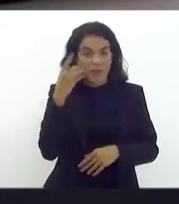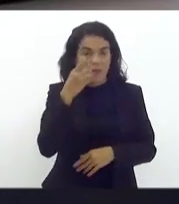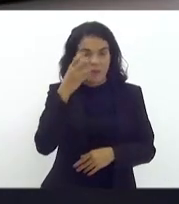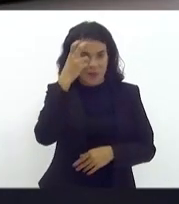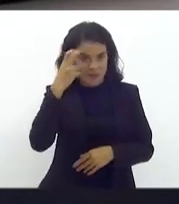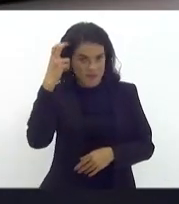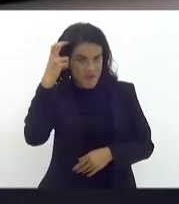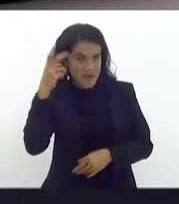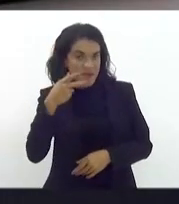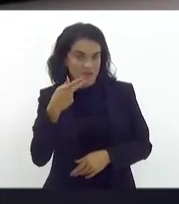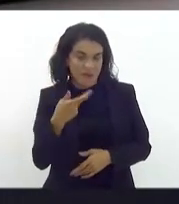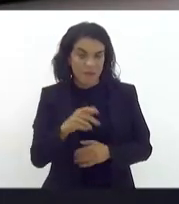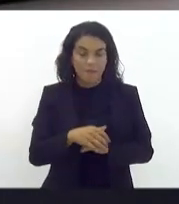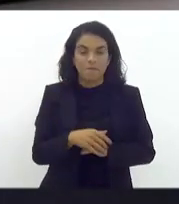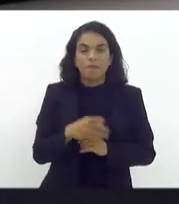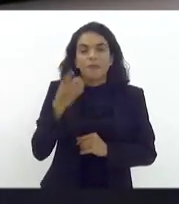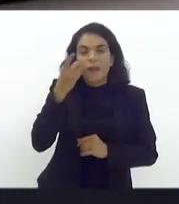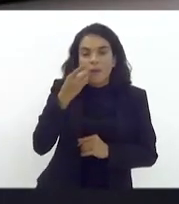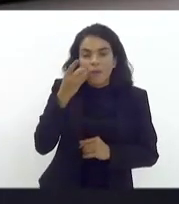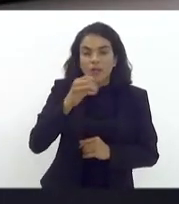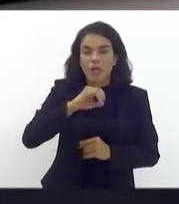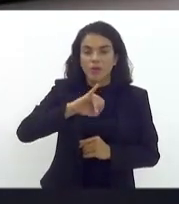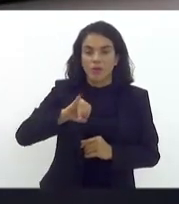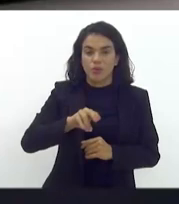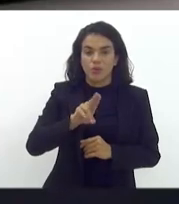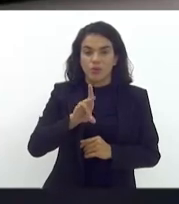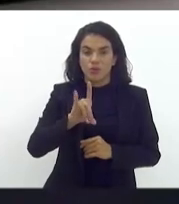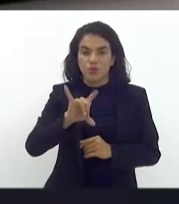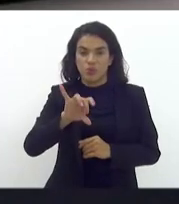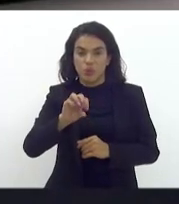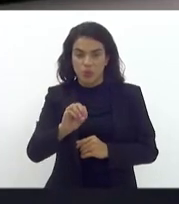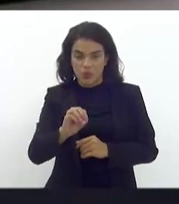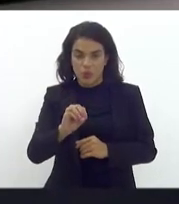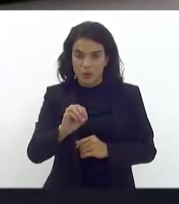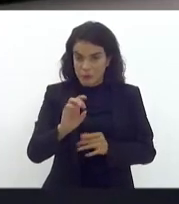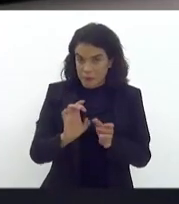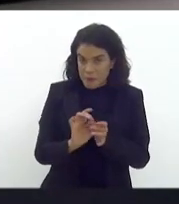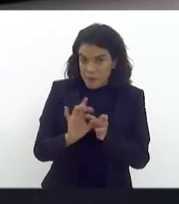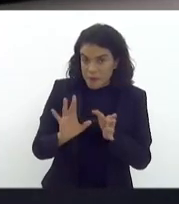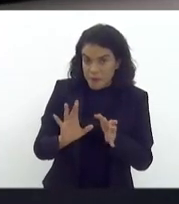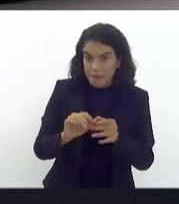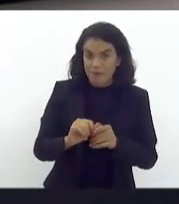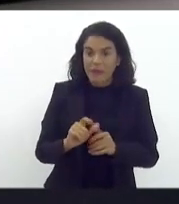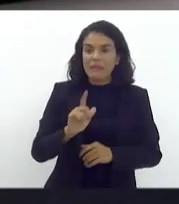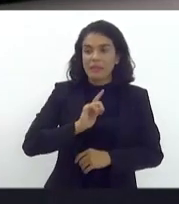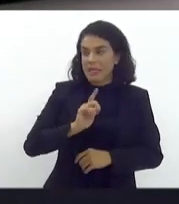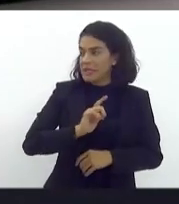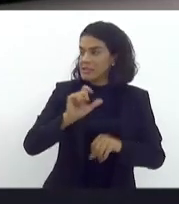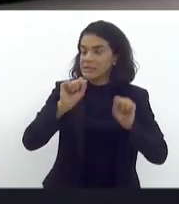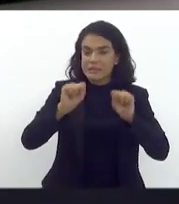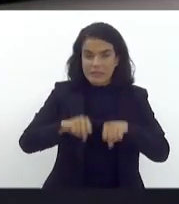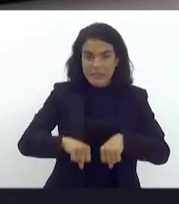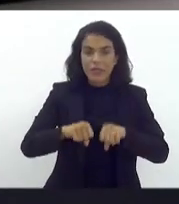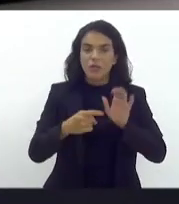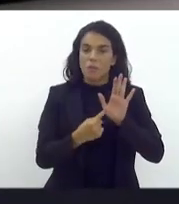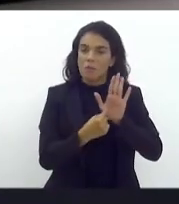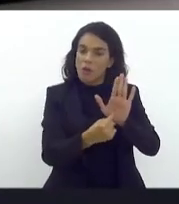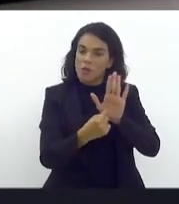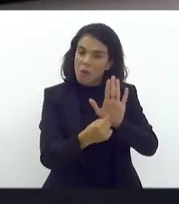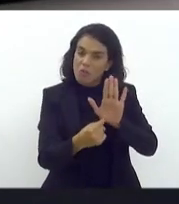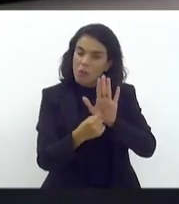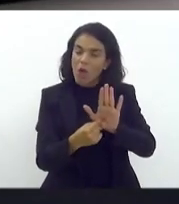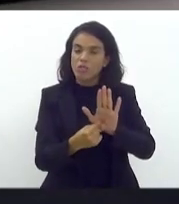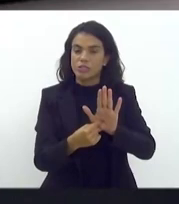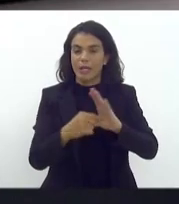então Deputado Júlio Rocha o senhor me permite existe sim o que o senhor aponta diferenças